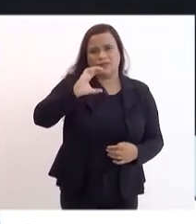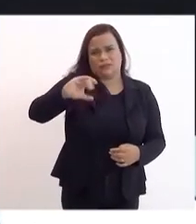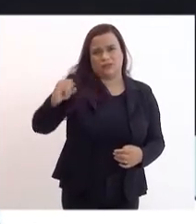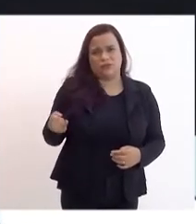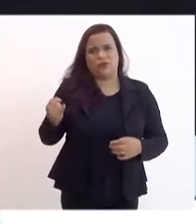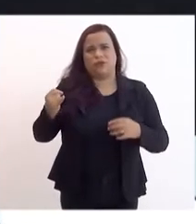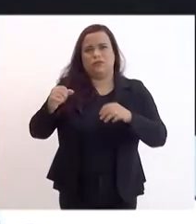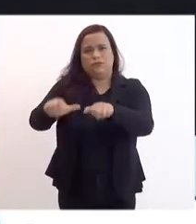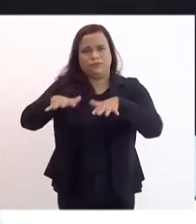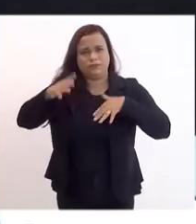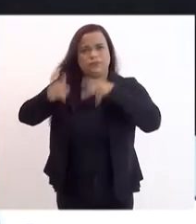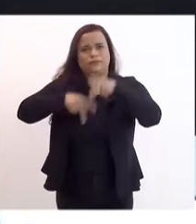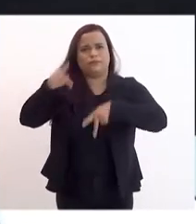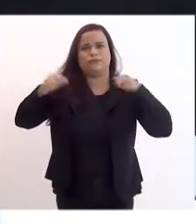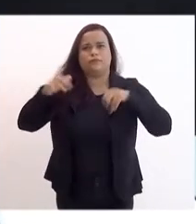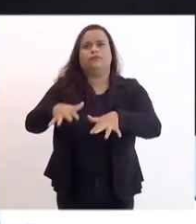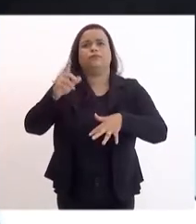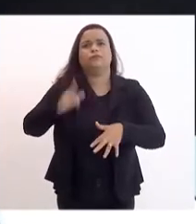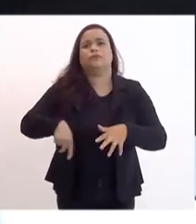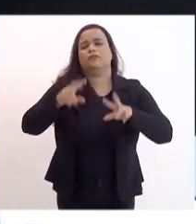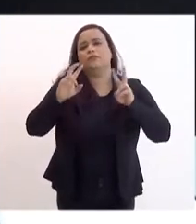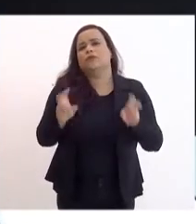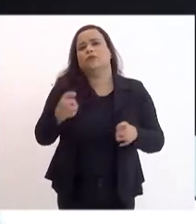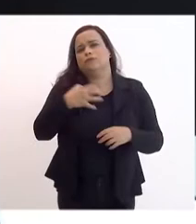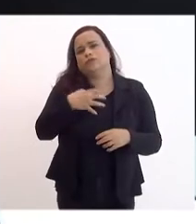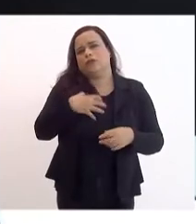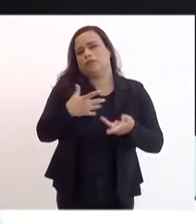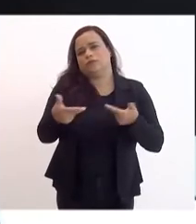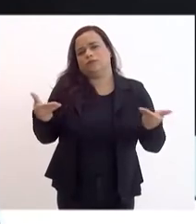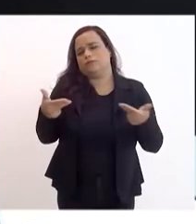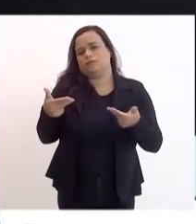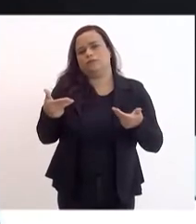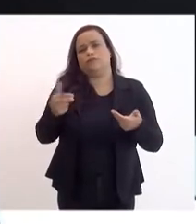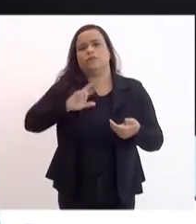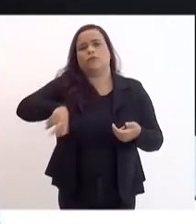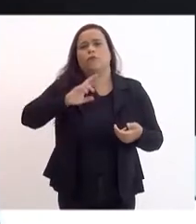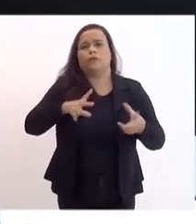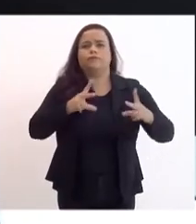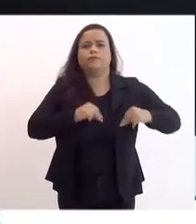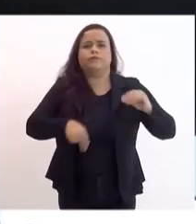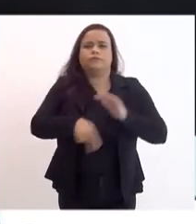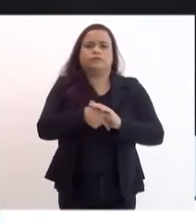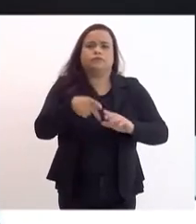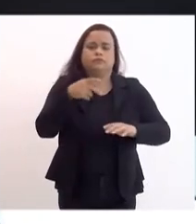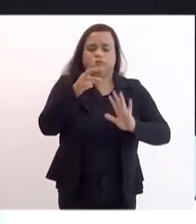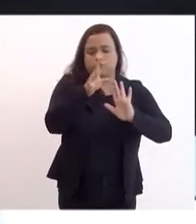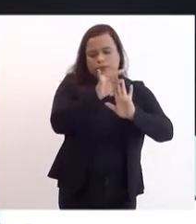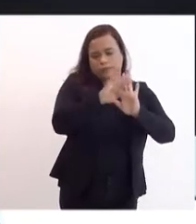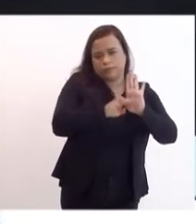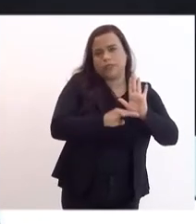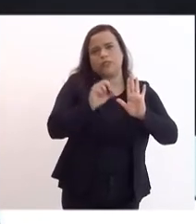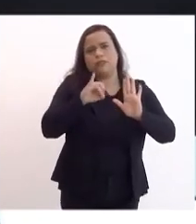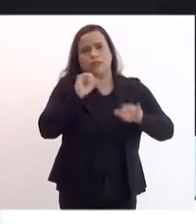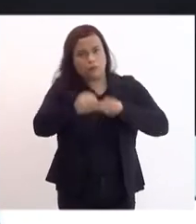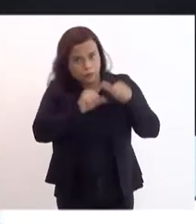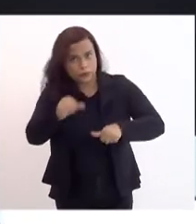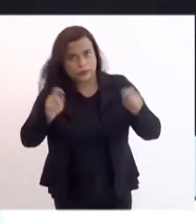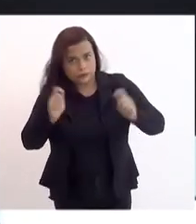é só sob forma. Não é o mérito da matéria, etc. Se vale a pena